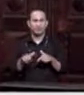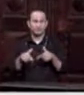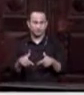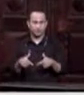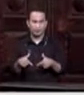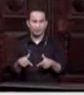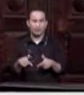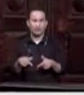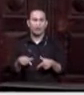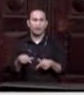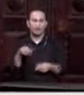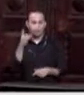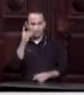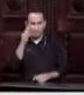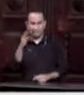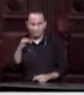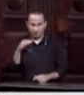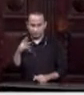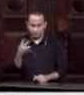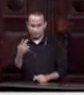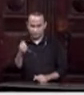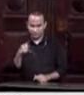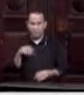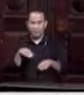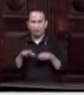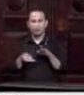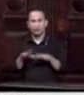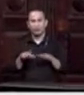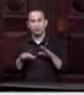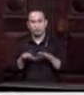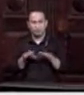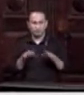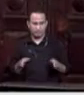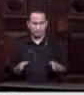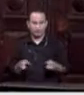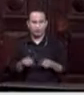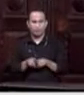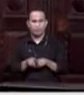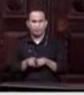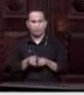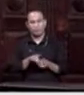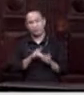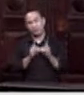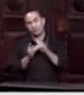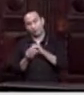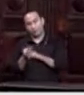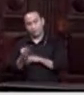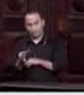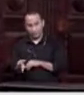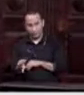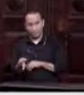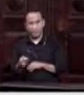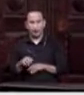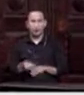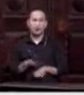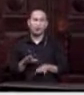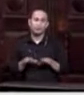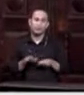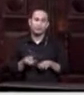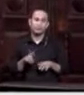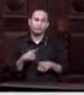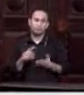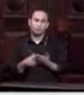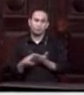a fatinha a proposta de algumas bancadas que isso contraria contraria as possibilidades desse